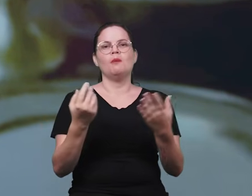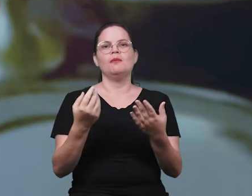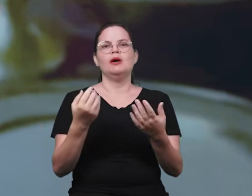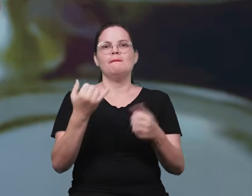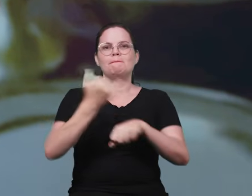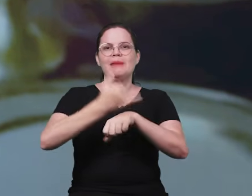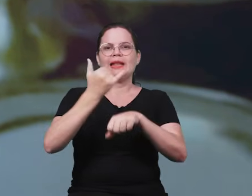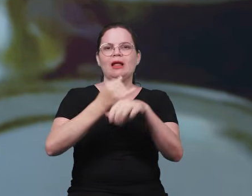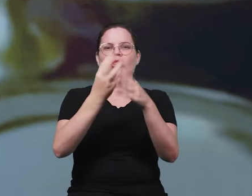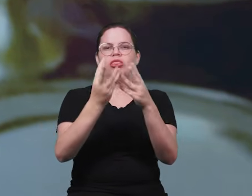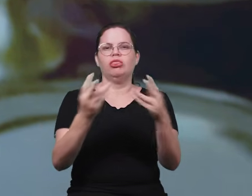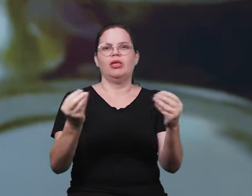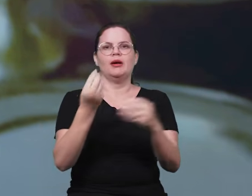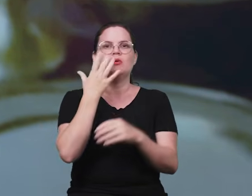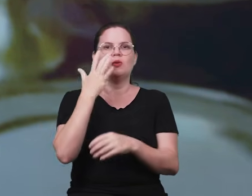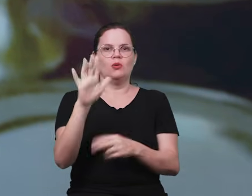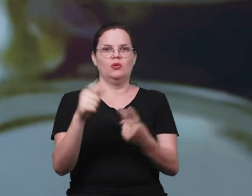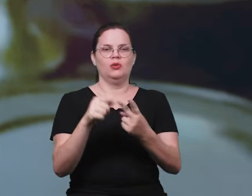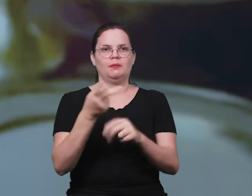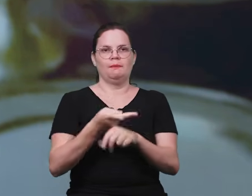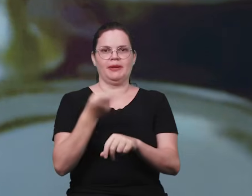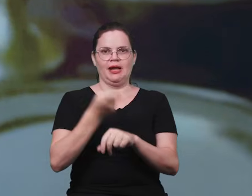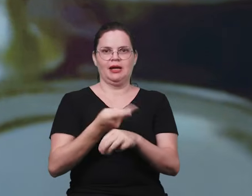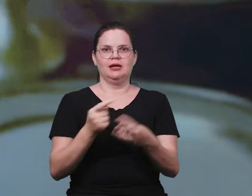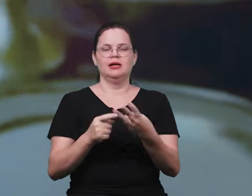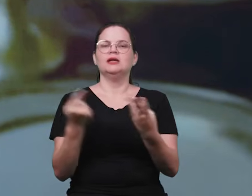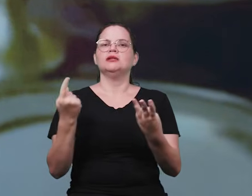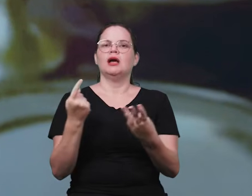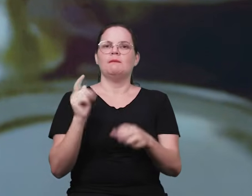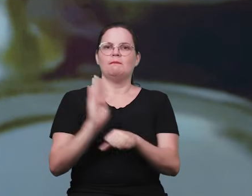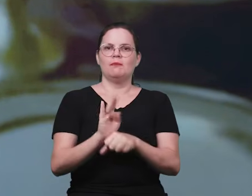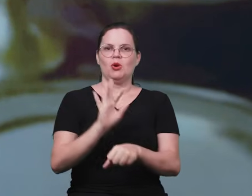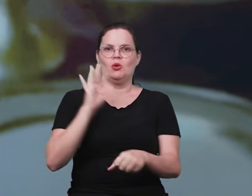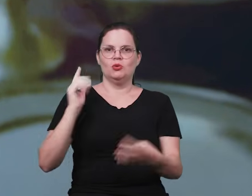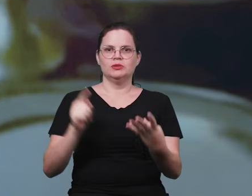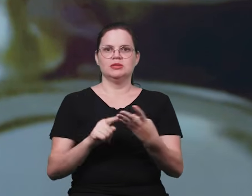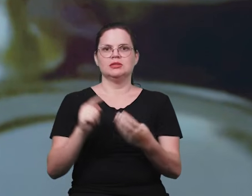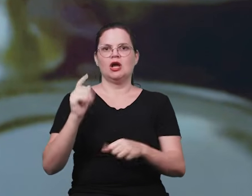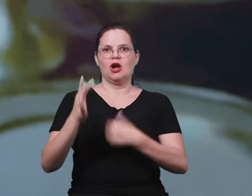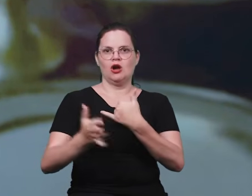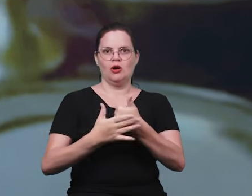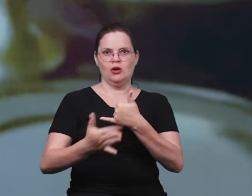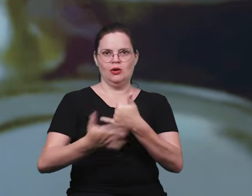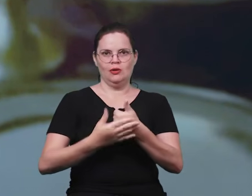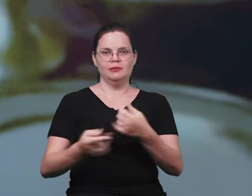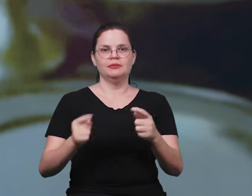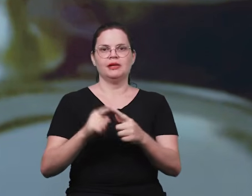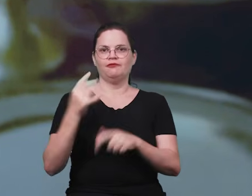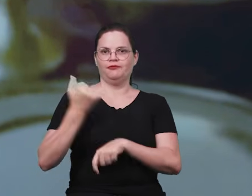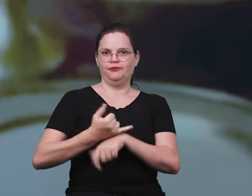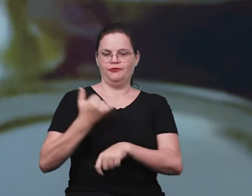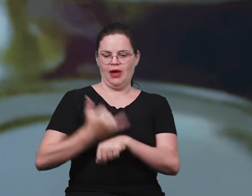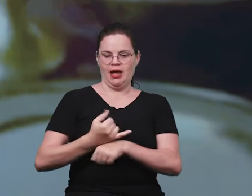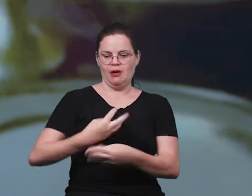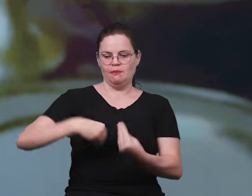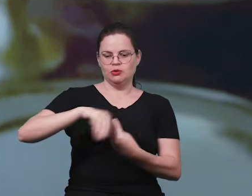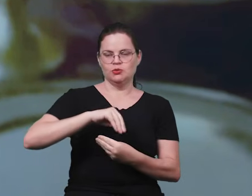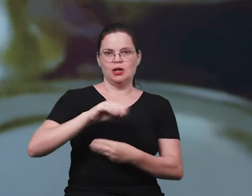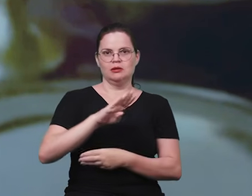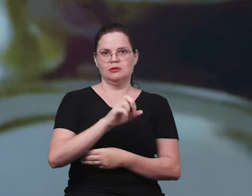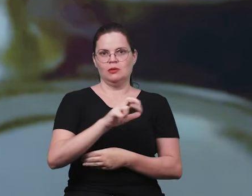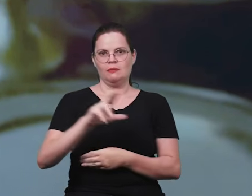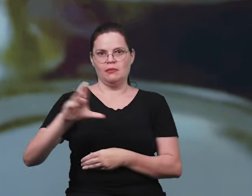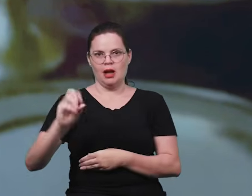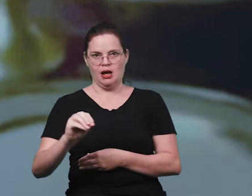ouro, a prata, o bronze, o cobre, né? E depois o ferro. E ferro e barro no final. Então,